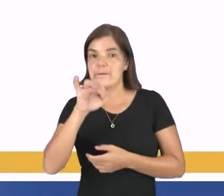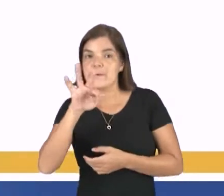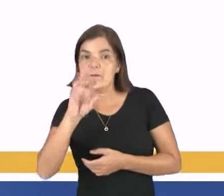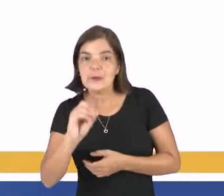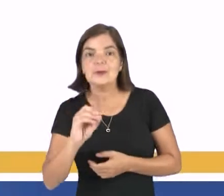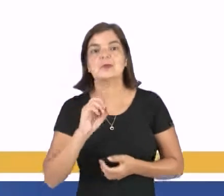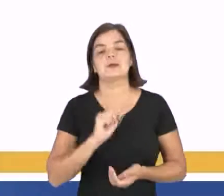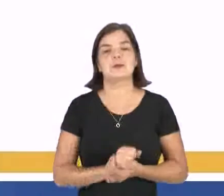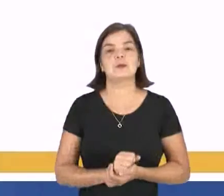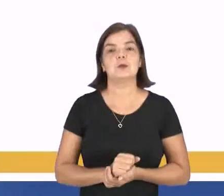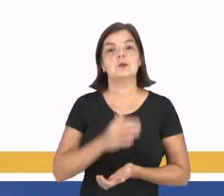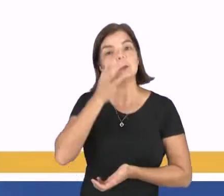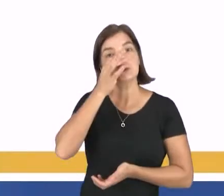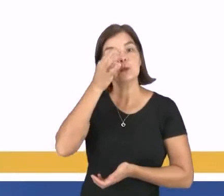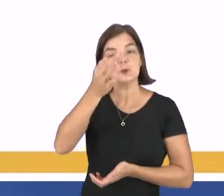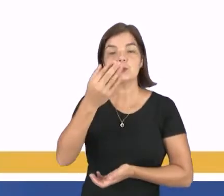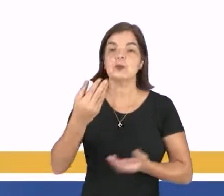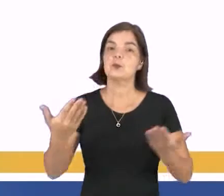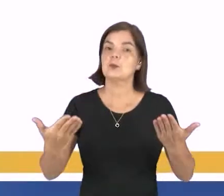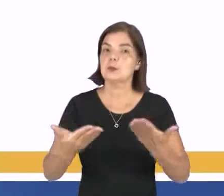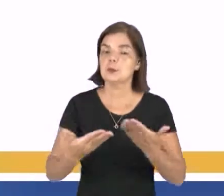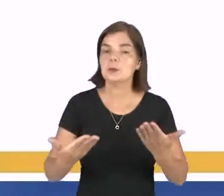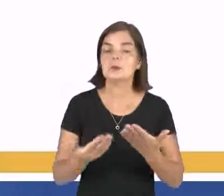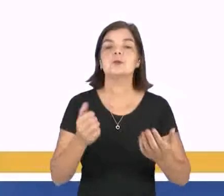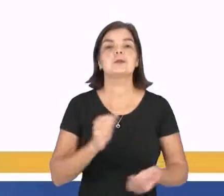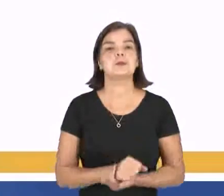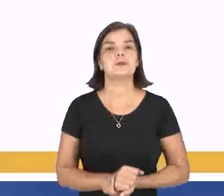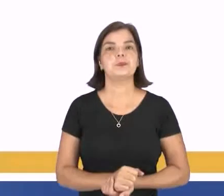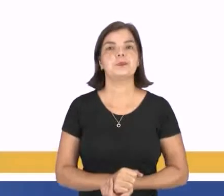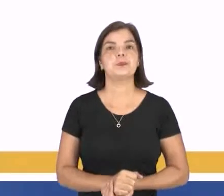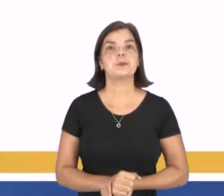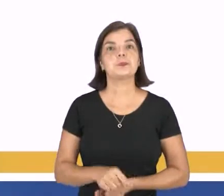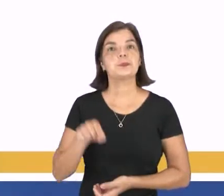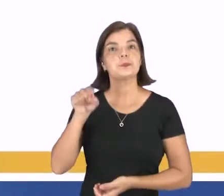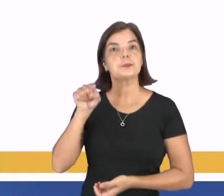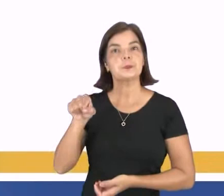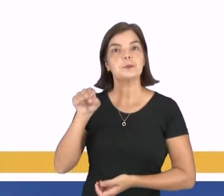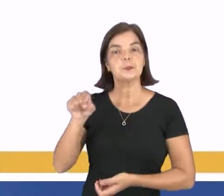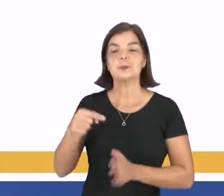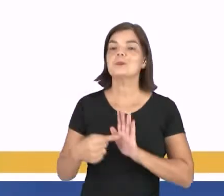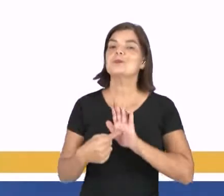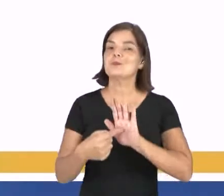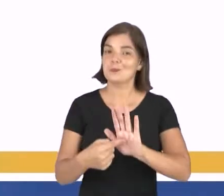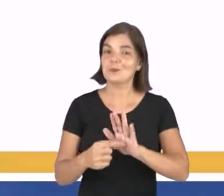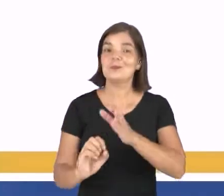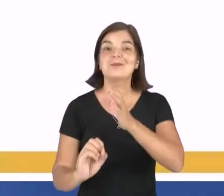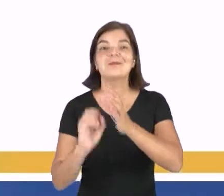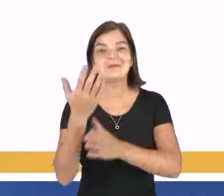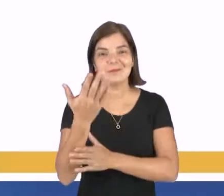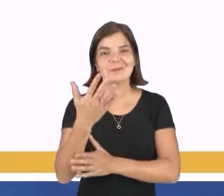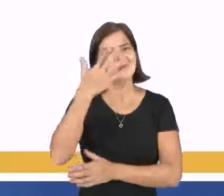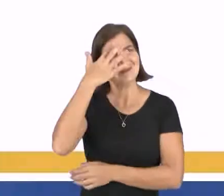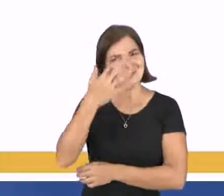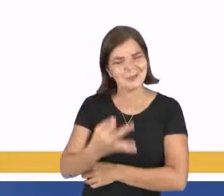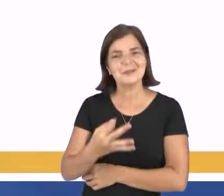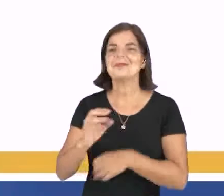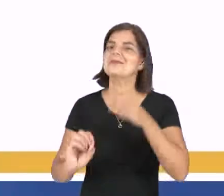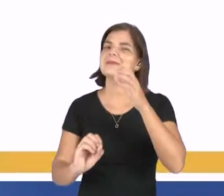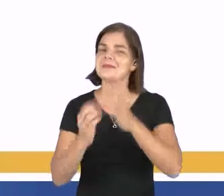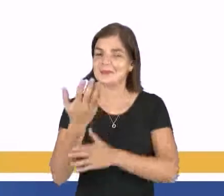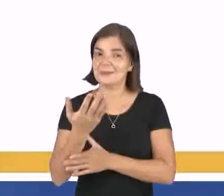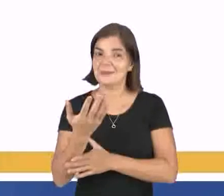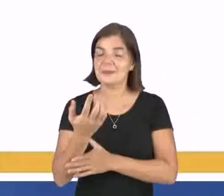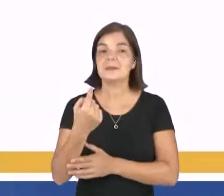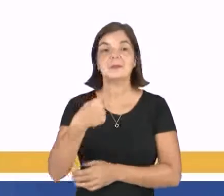o futuro do presente ele indica algo que ainda vai ocorrer é certeza ocorrer eu